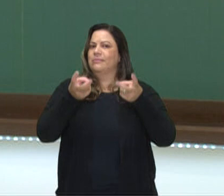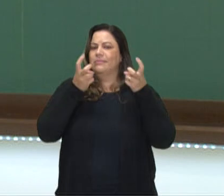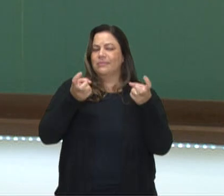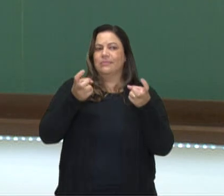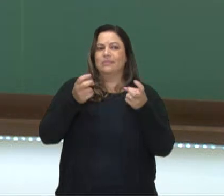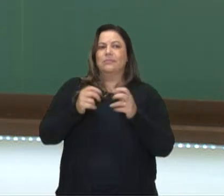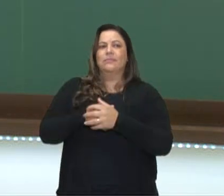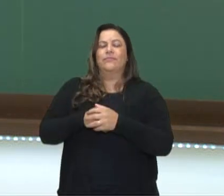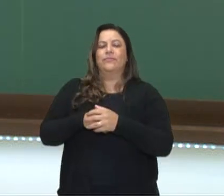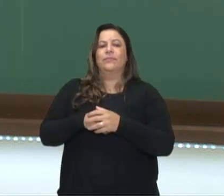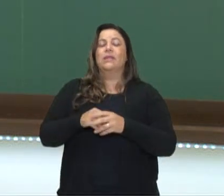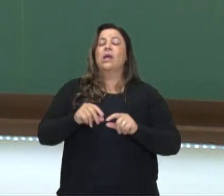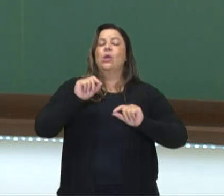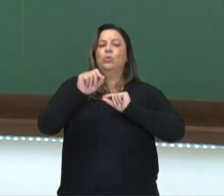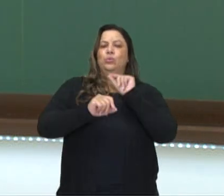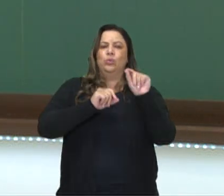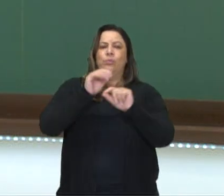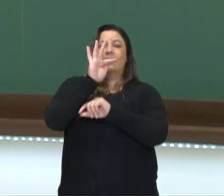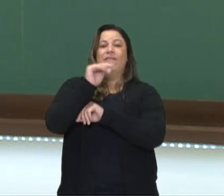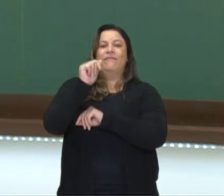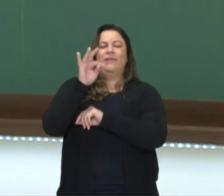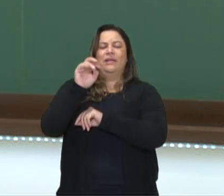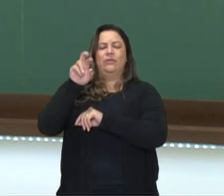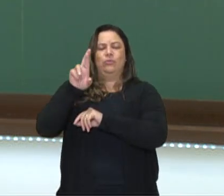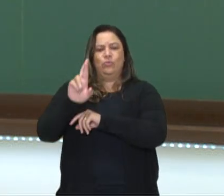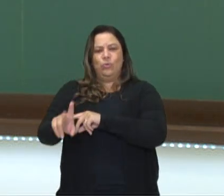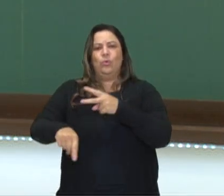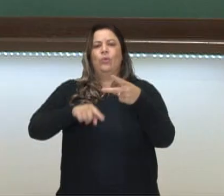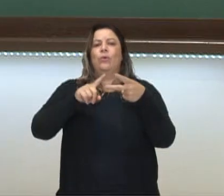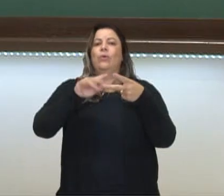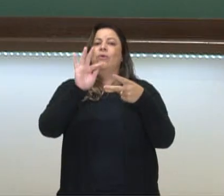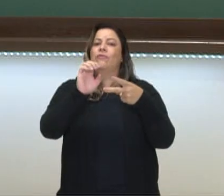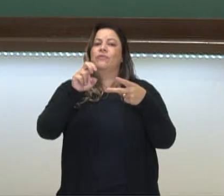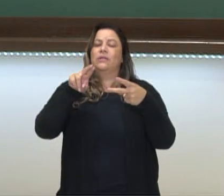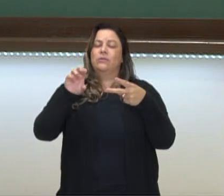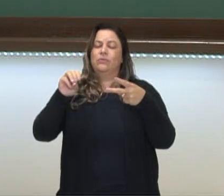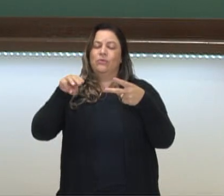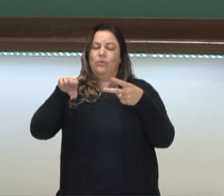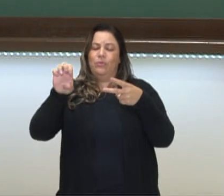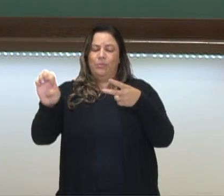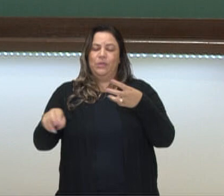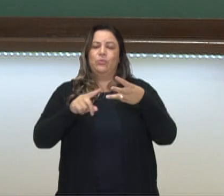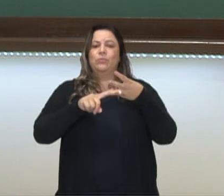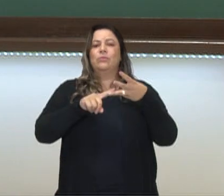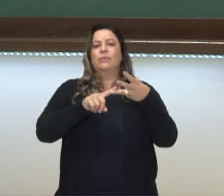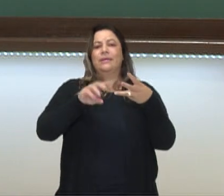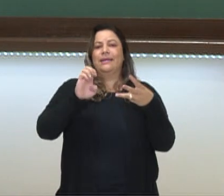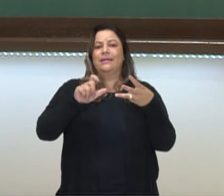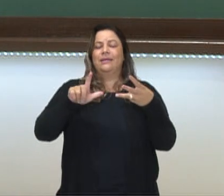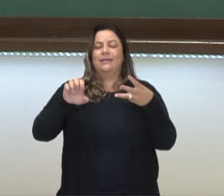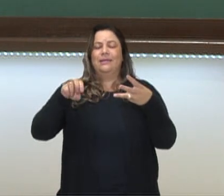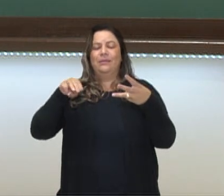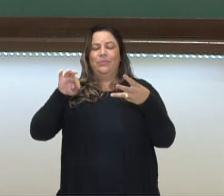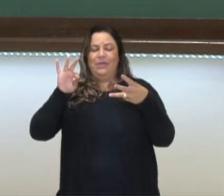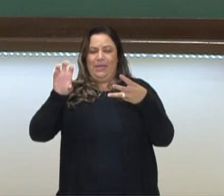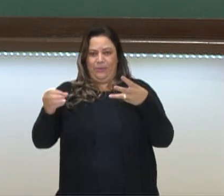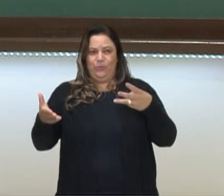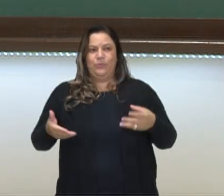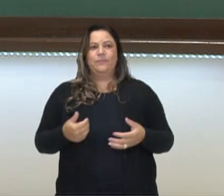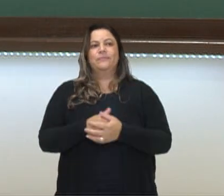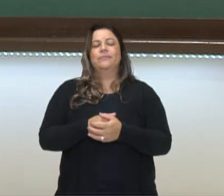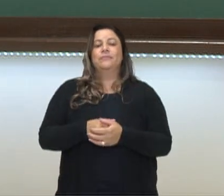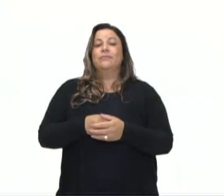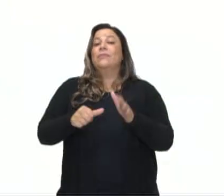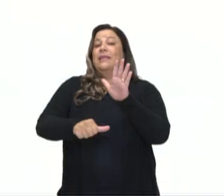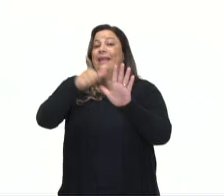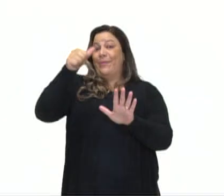entre fatores, fenômenos e elementos climáticos. E a partir disso, eu apresento para você a nossa primeira atividade na